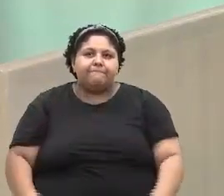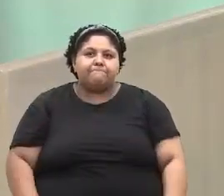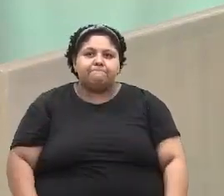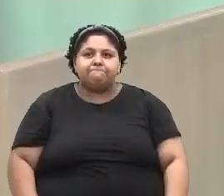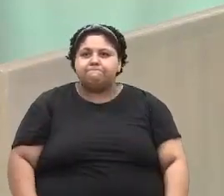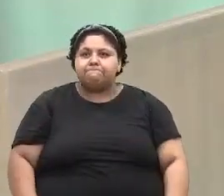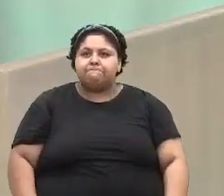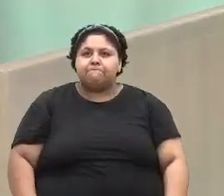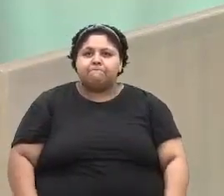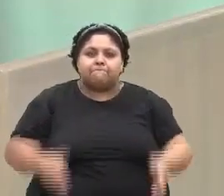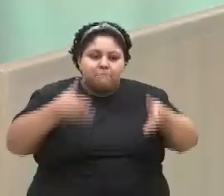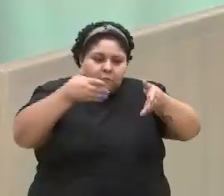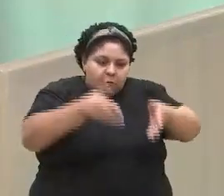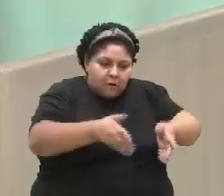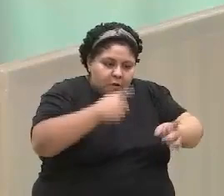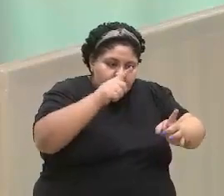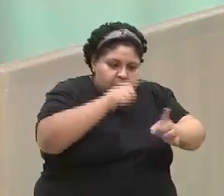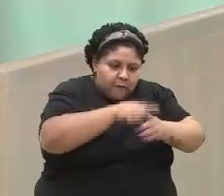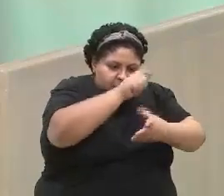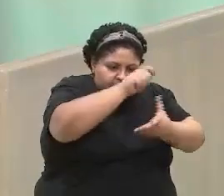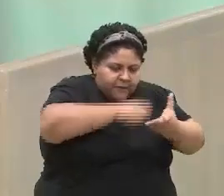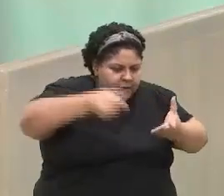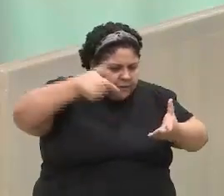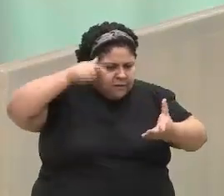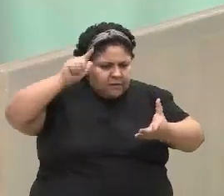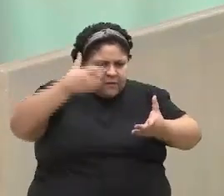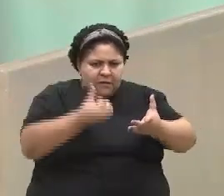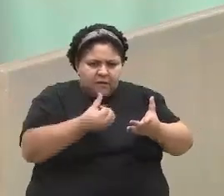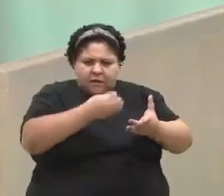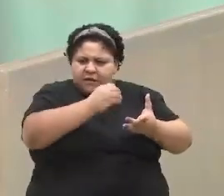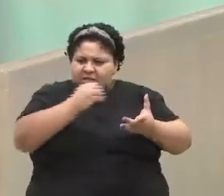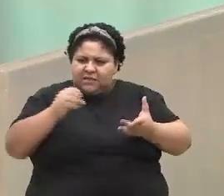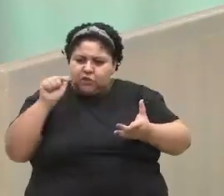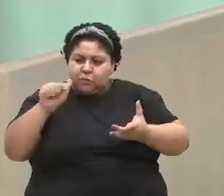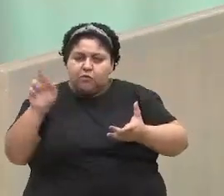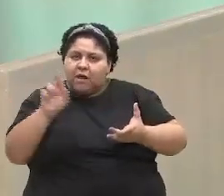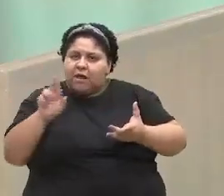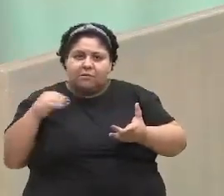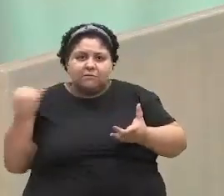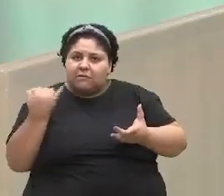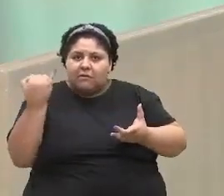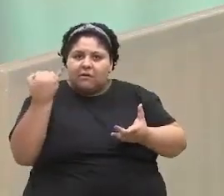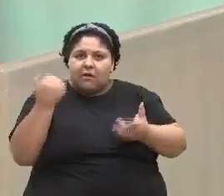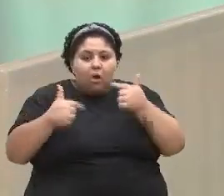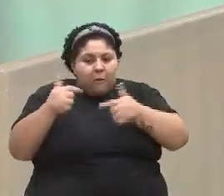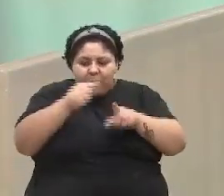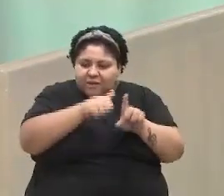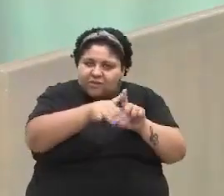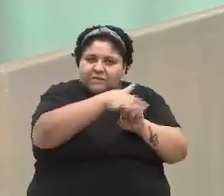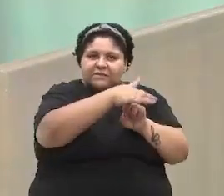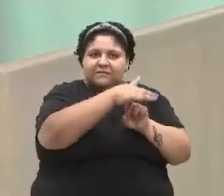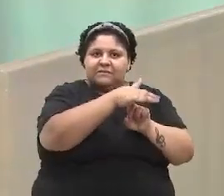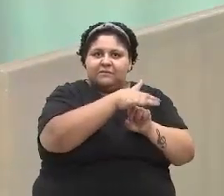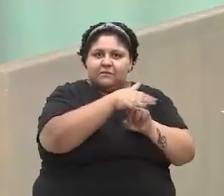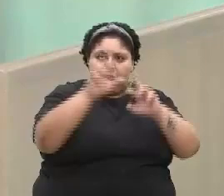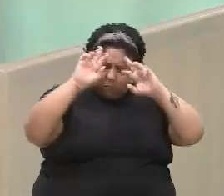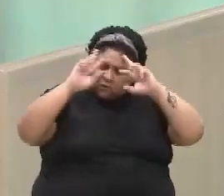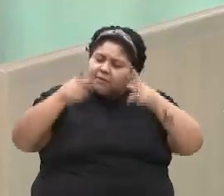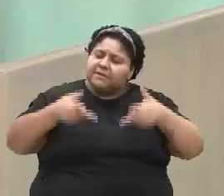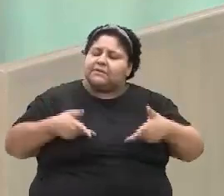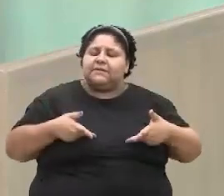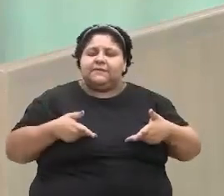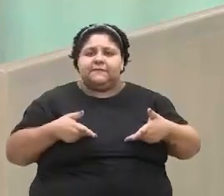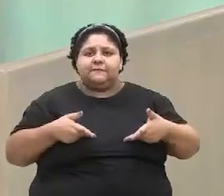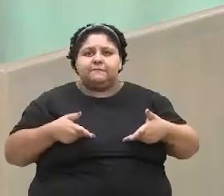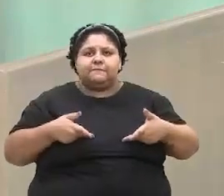A capela mortuária que assinamos ontem, 600 mil reais, é de extrema importância. É uma obra social, vamos reconhecê-la.